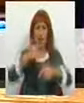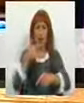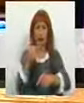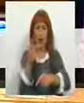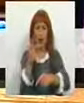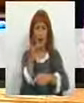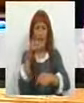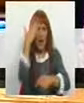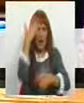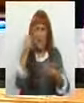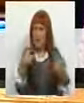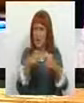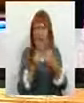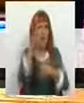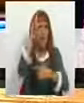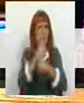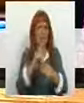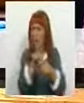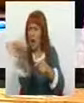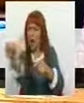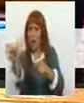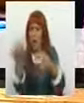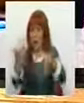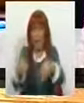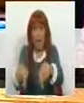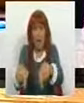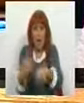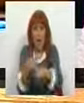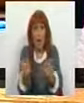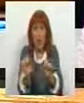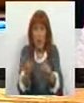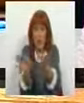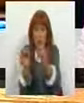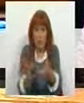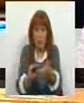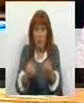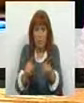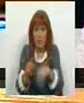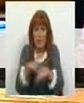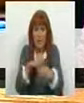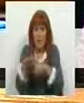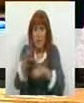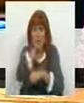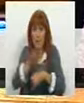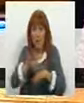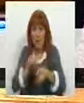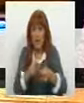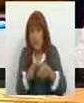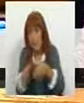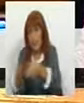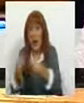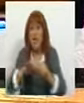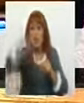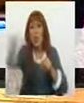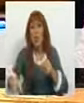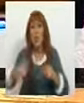sem capacidade nenhuma de ligação ao norte, porque a variante para os senhores acabava ali, porque não tinham tratado do impacto ambiental para fazer o atravessamento do Rio